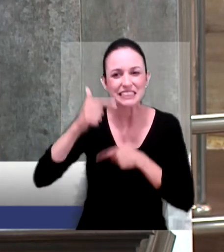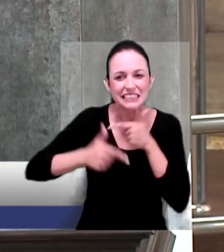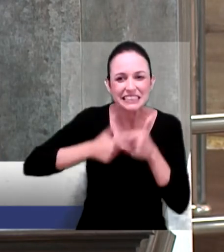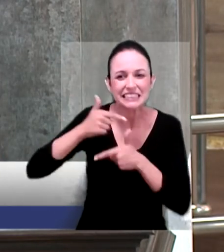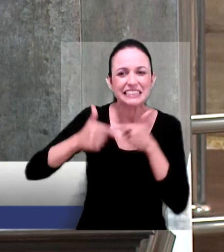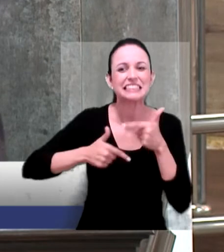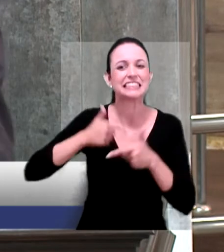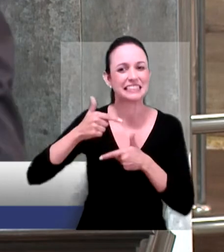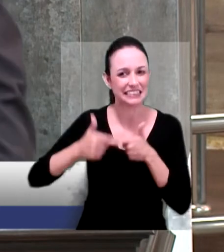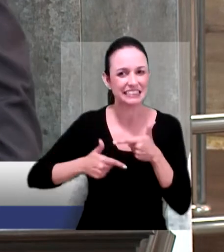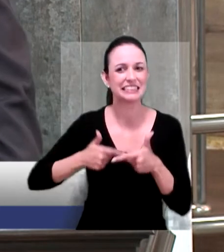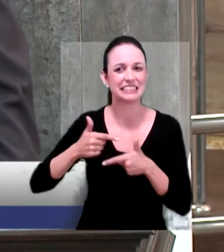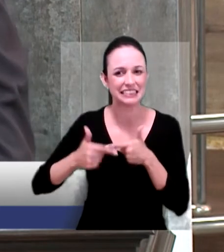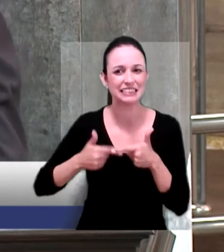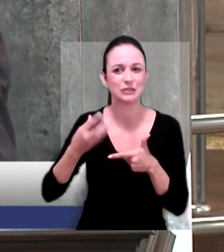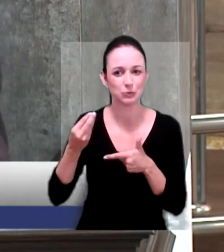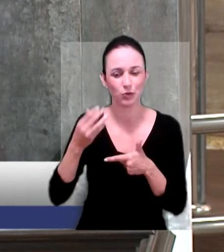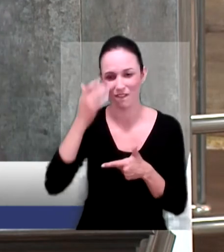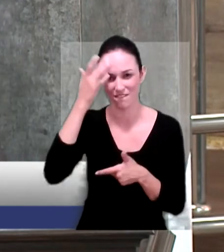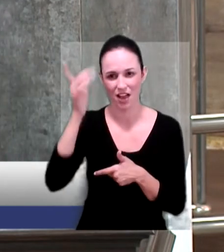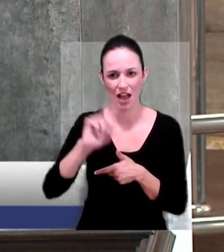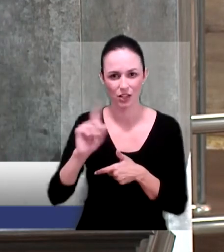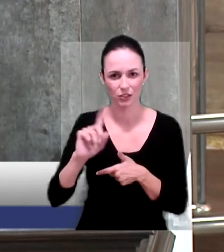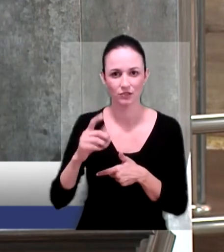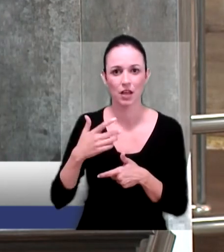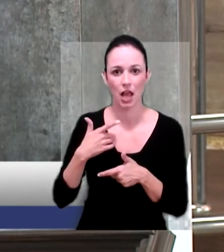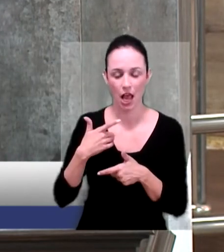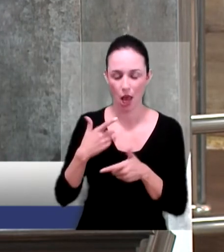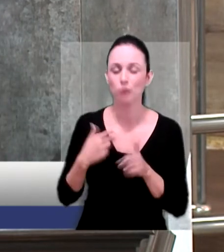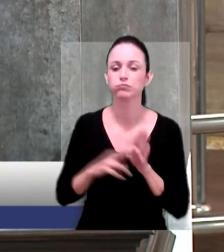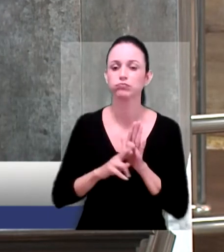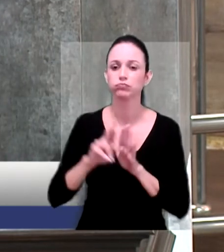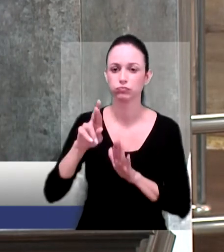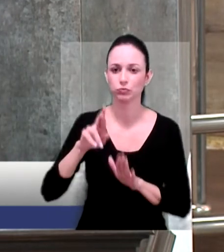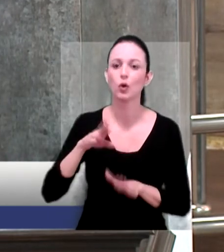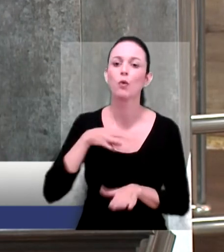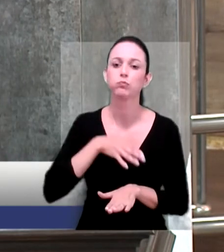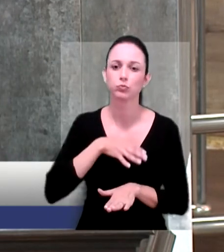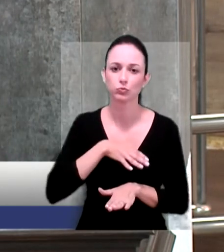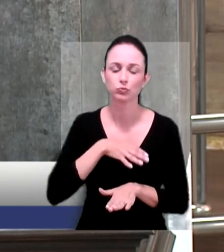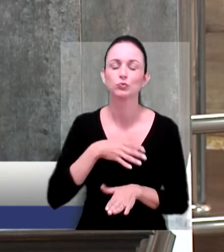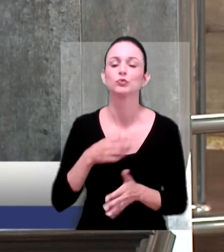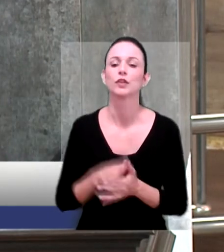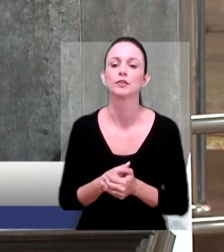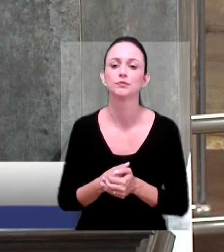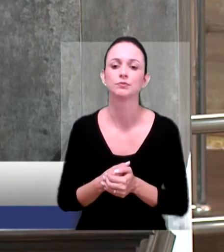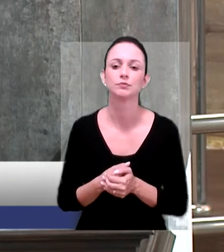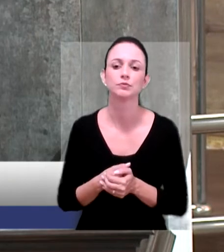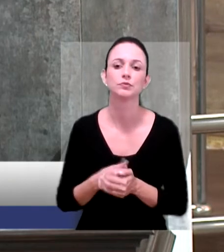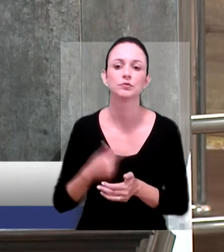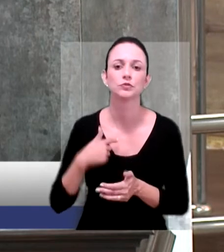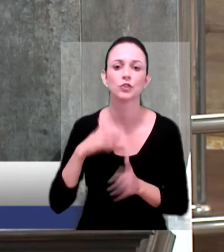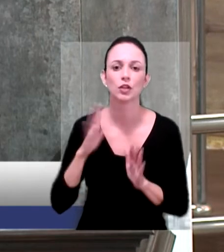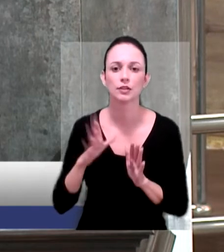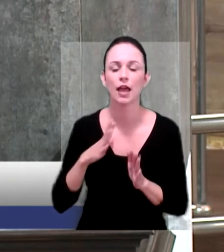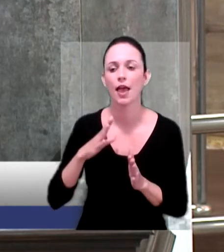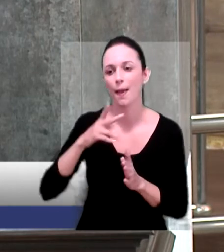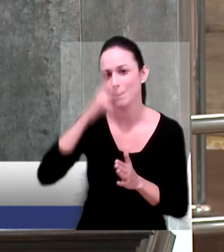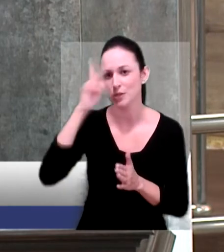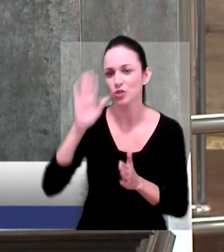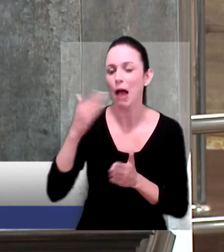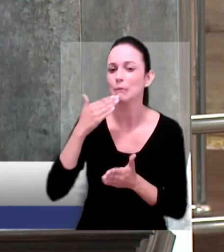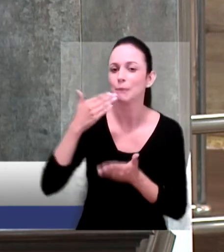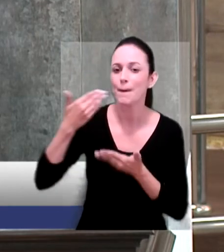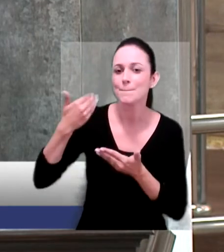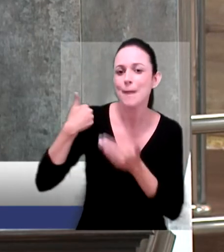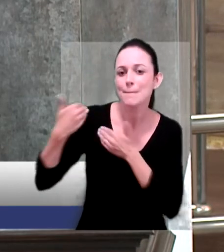como representante do distrito de Potunduva, infelizmente já tenho algumas reivindicações da população, e